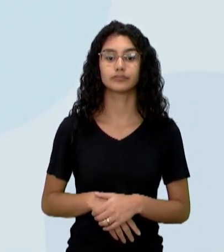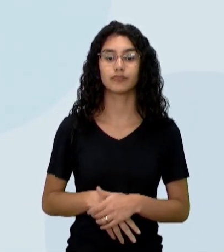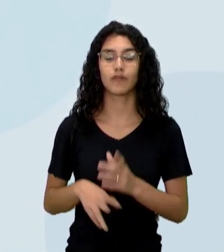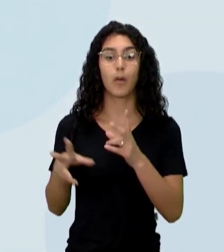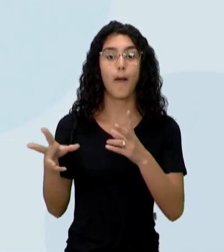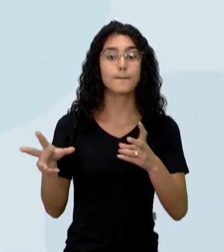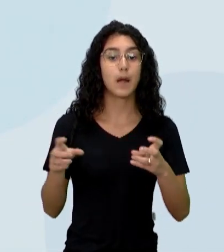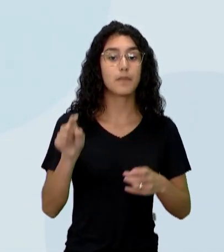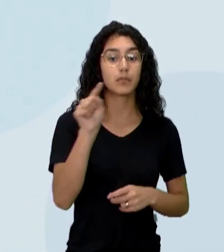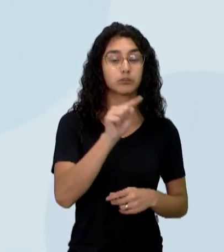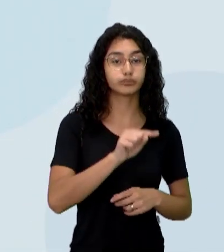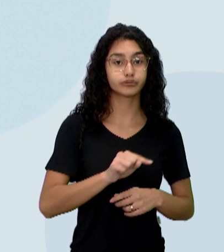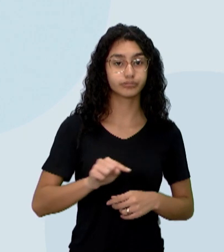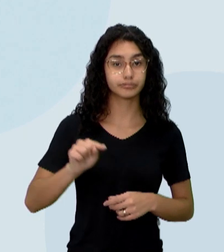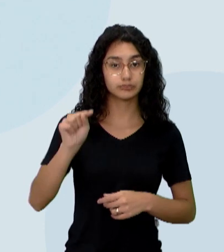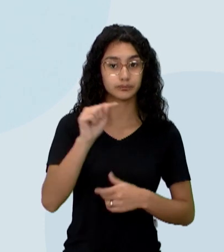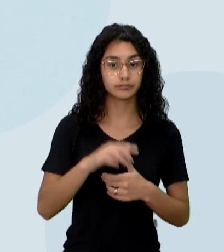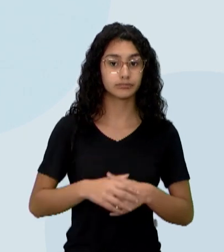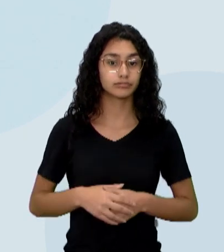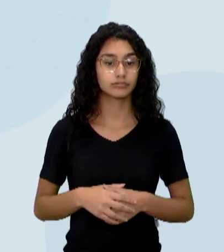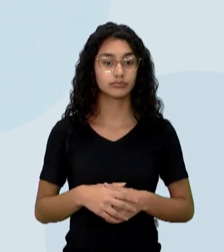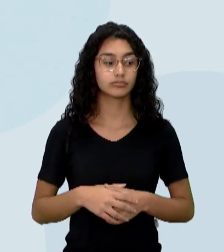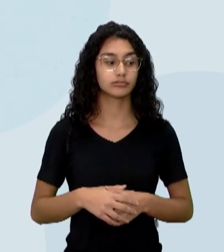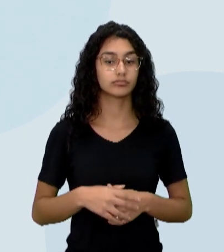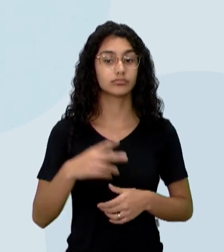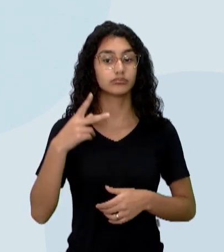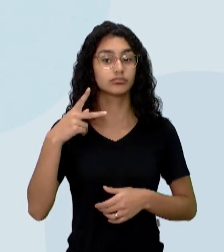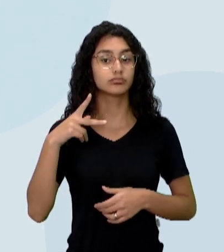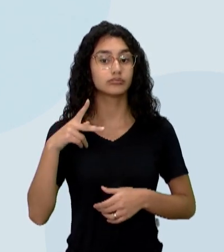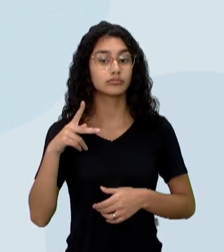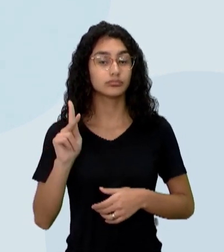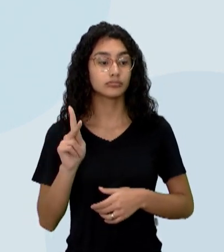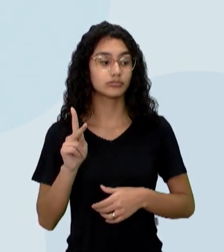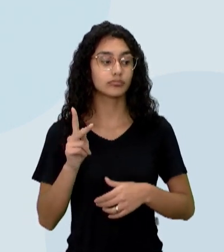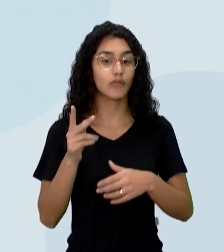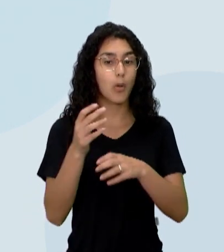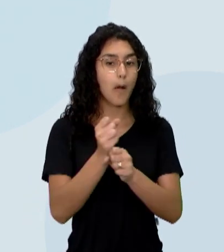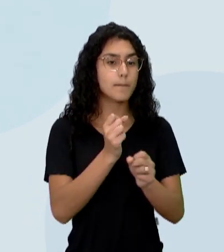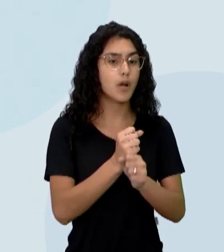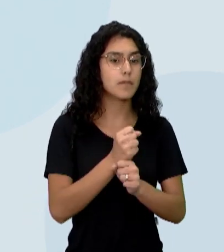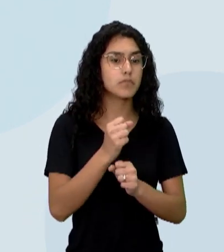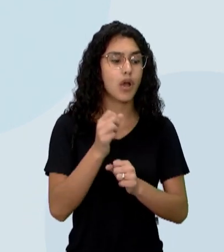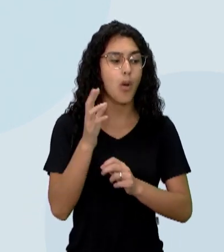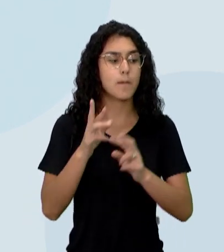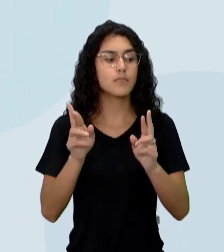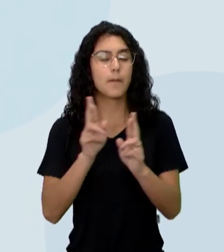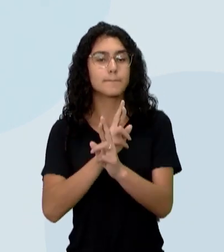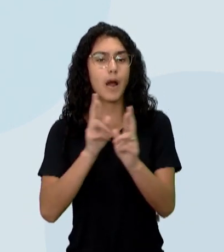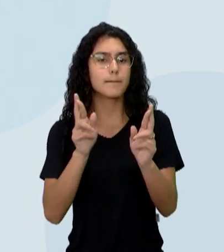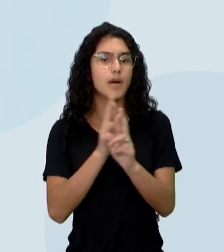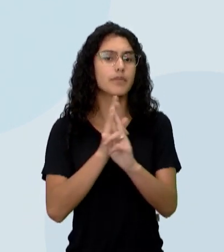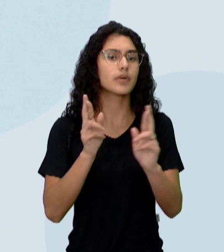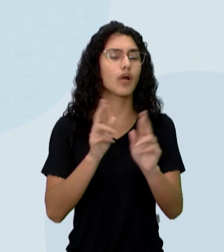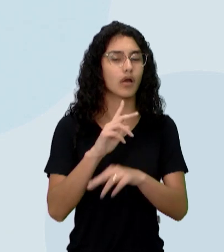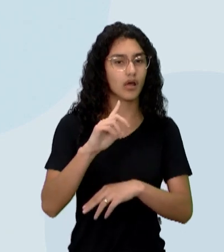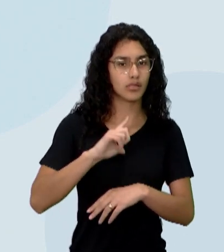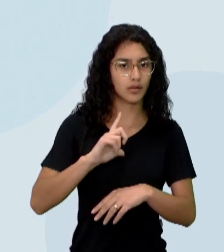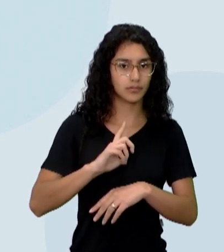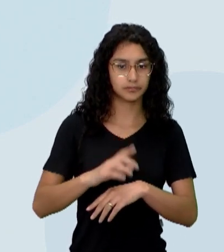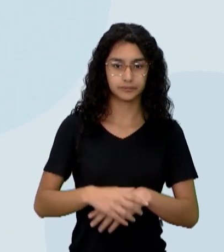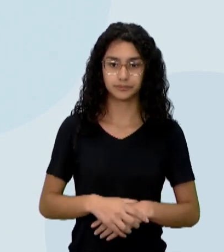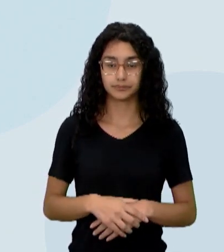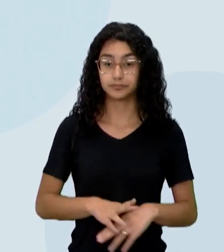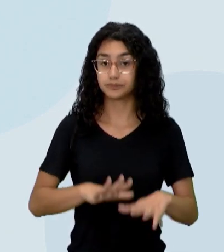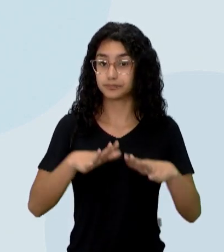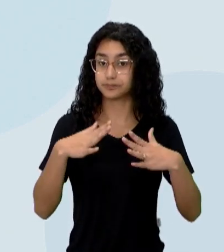e circunferência, seus elementos e algumas de suas relações, né? Olha